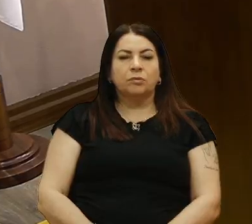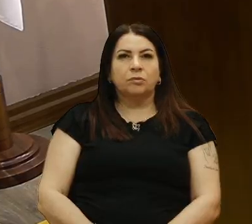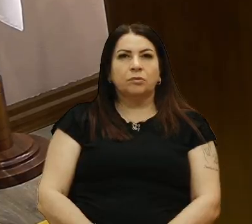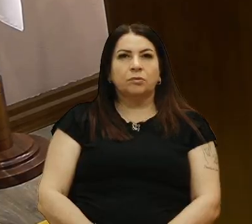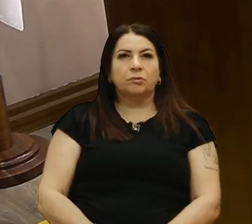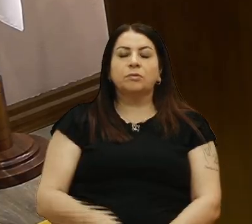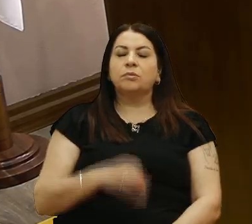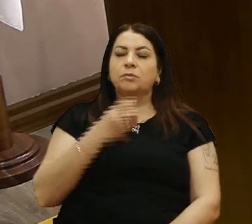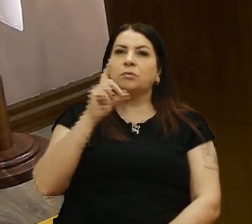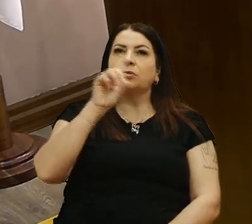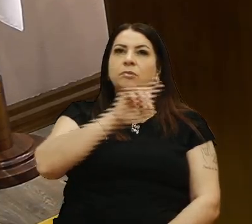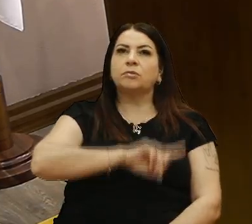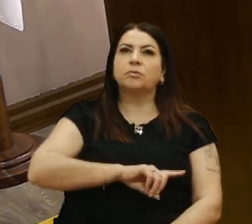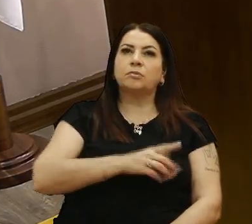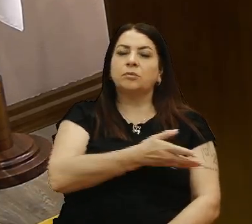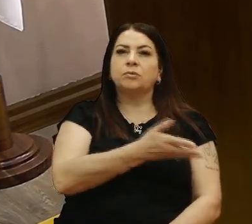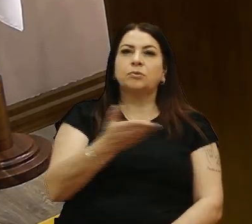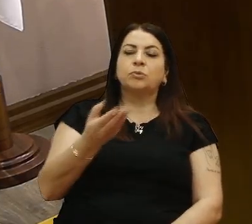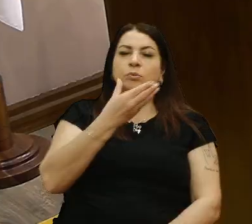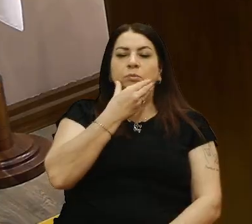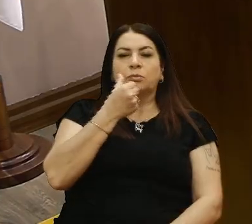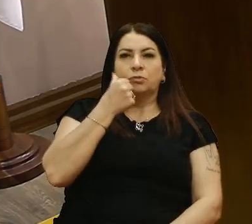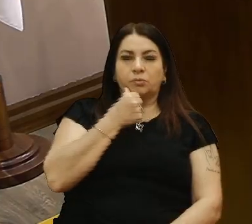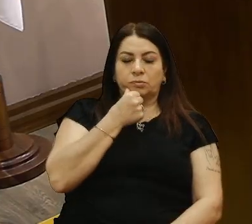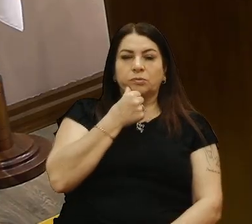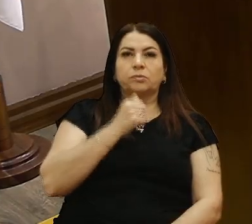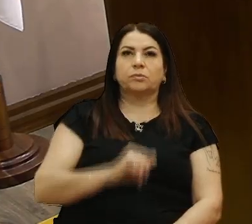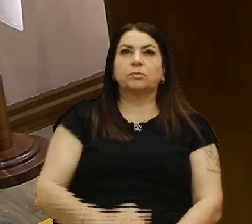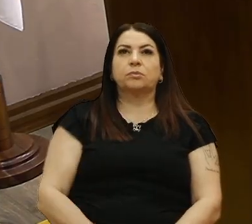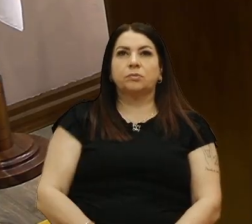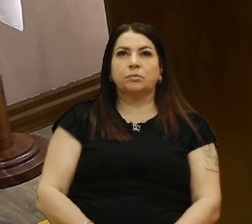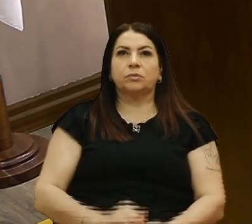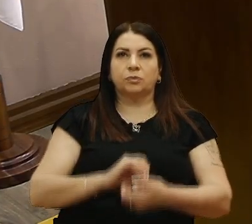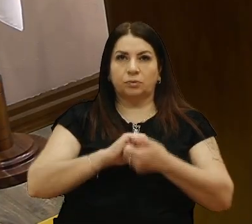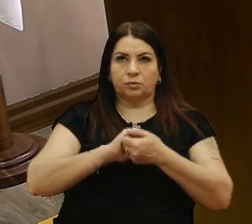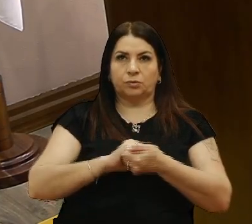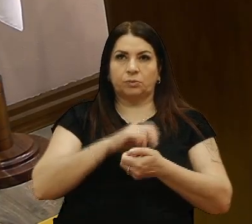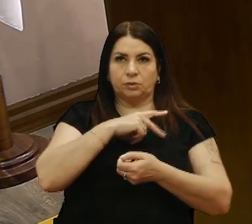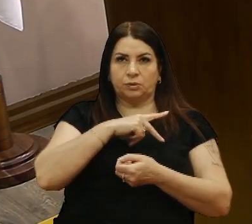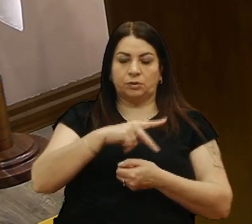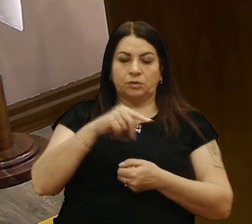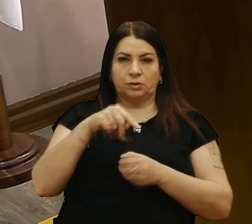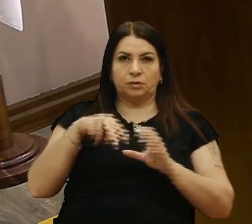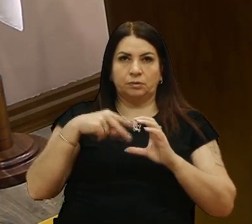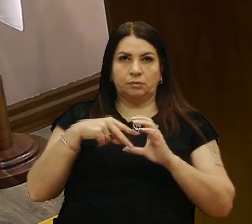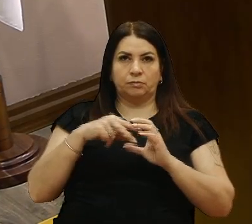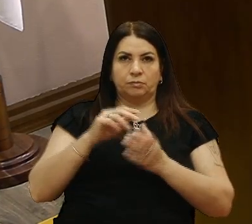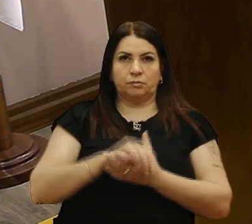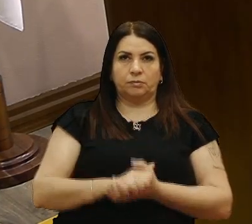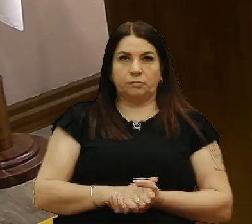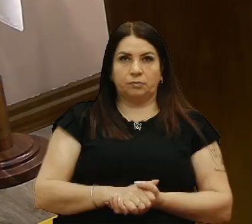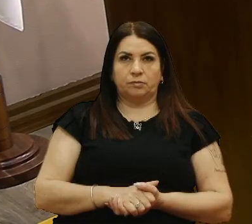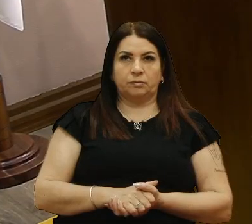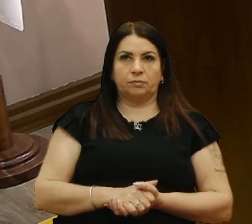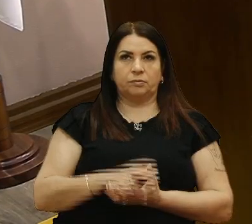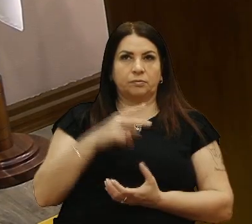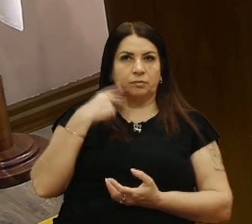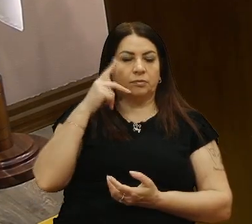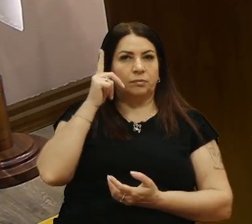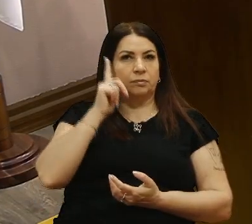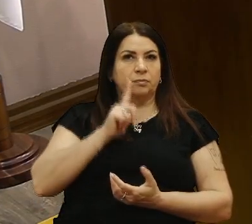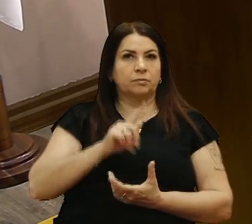Bom dia a todas e todos. Saudando o presidente da Câmara de Vereadores de Caxias do Sul, o vereador